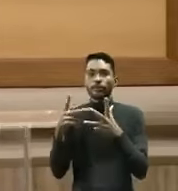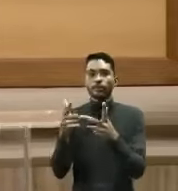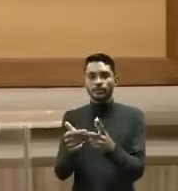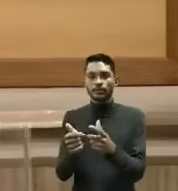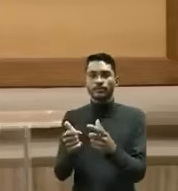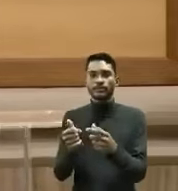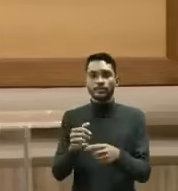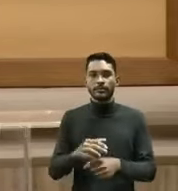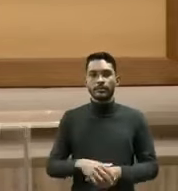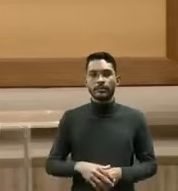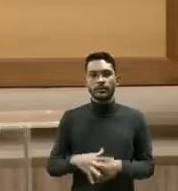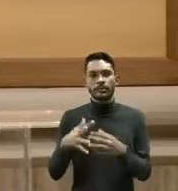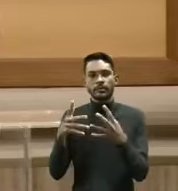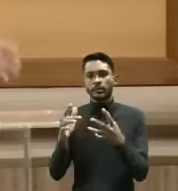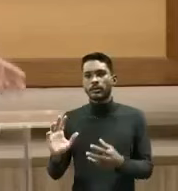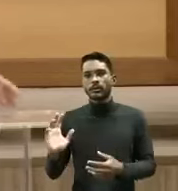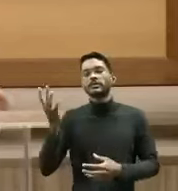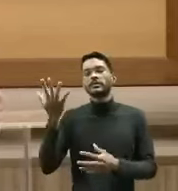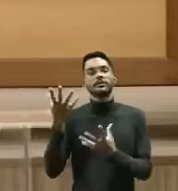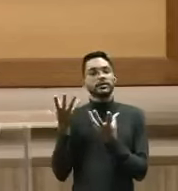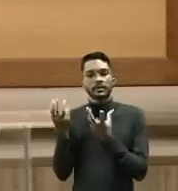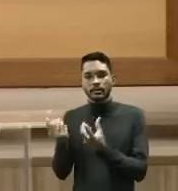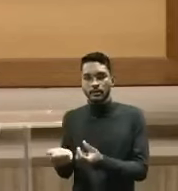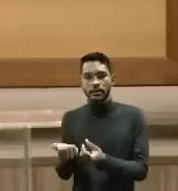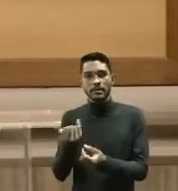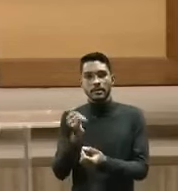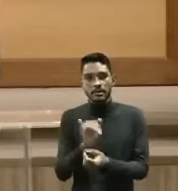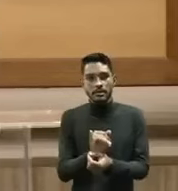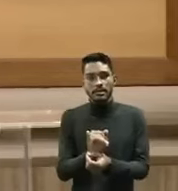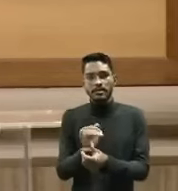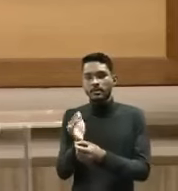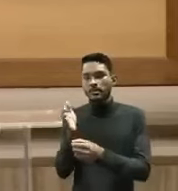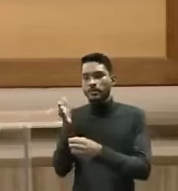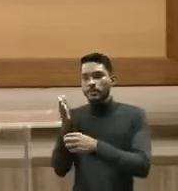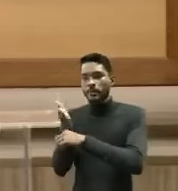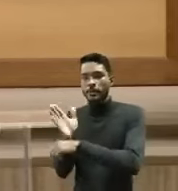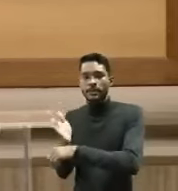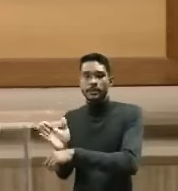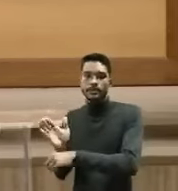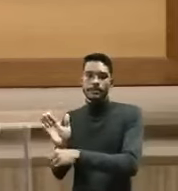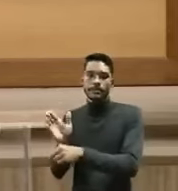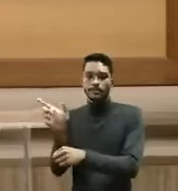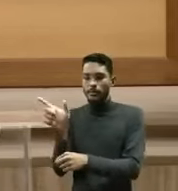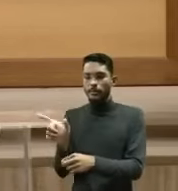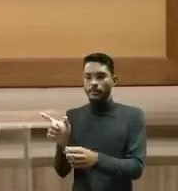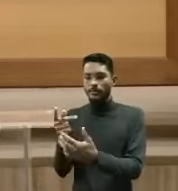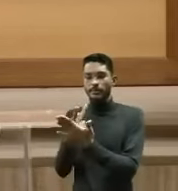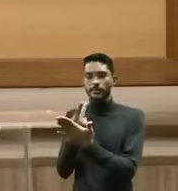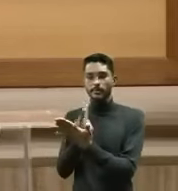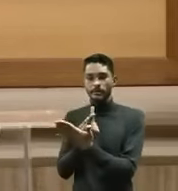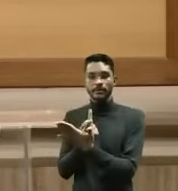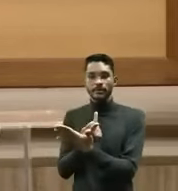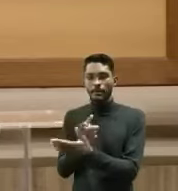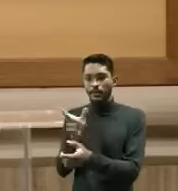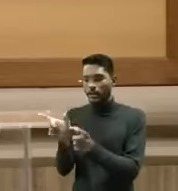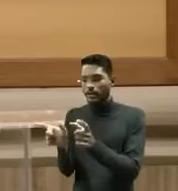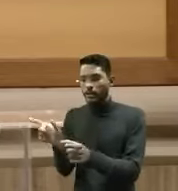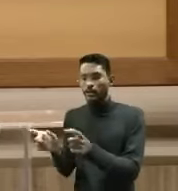entrava nela se entrasse uma pessoa errada ela aceitava se entrava uma pessoa de qualquer jeito não isso ent não Deus é quem